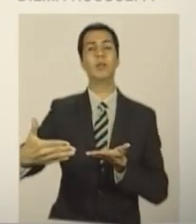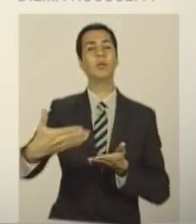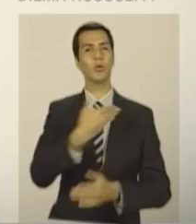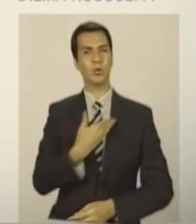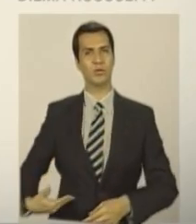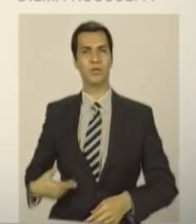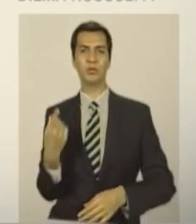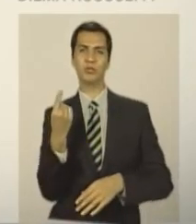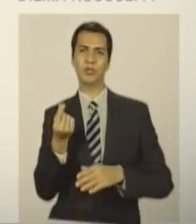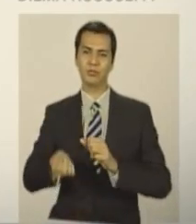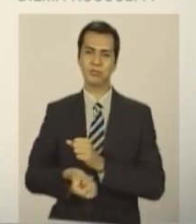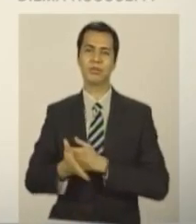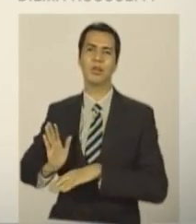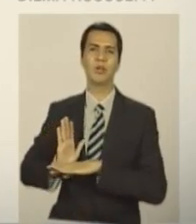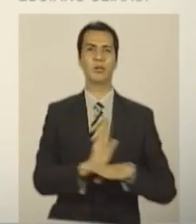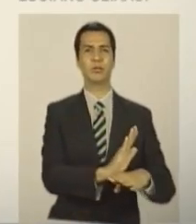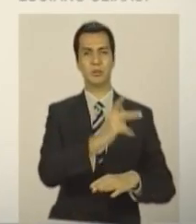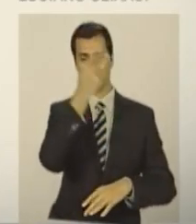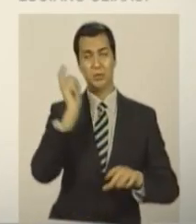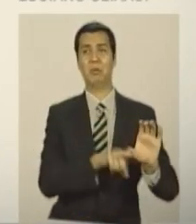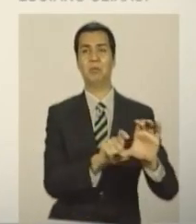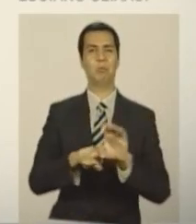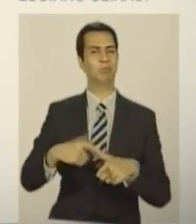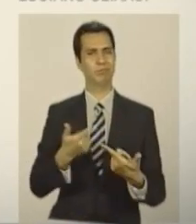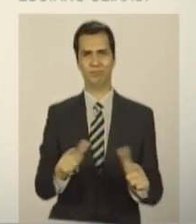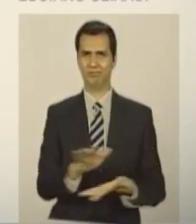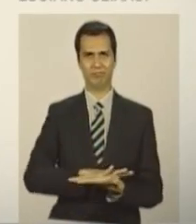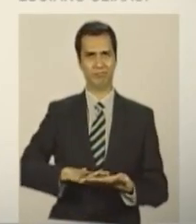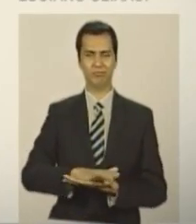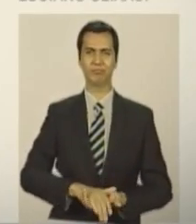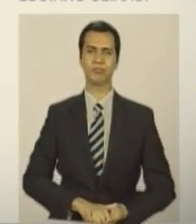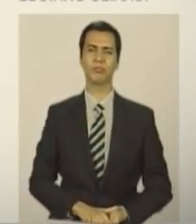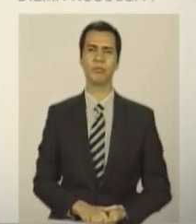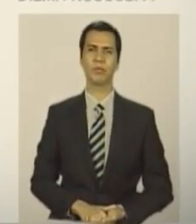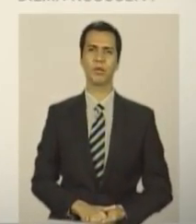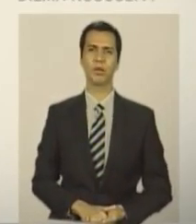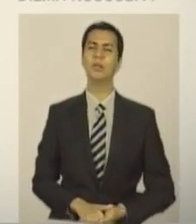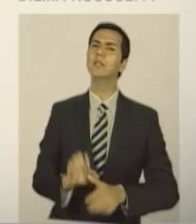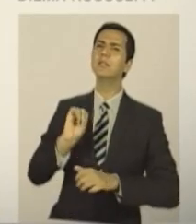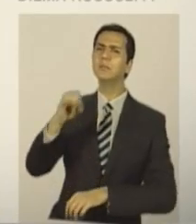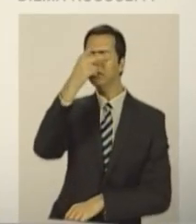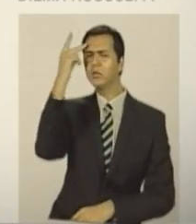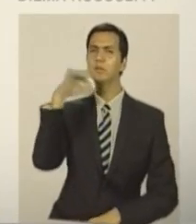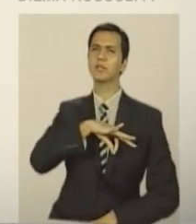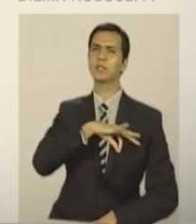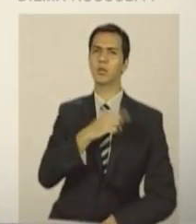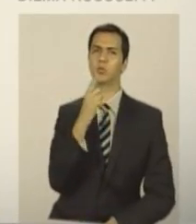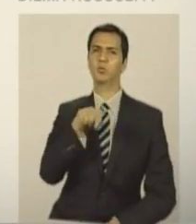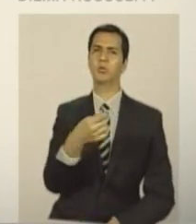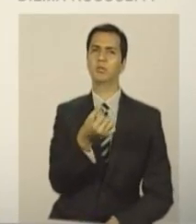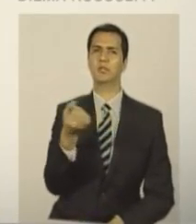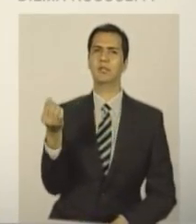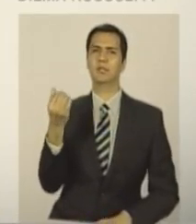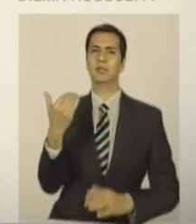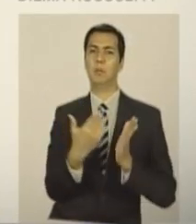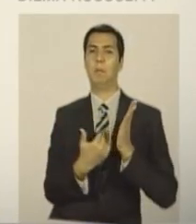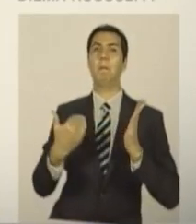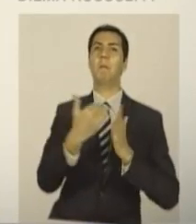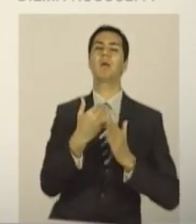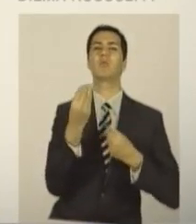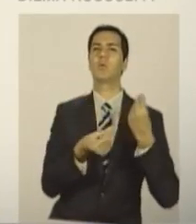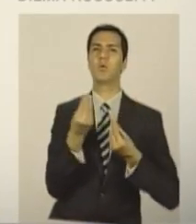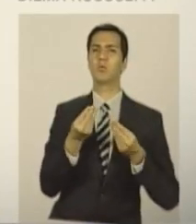do governo. Ninguém acumula dívida. E para quem ganha mais de 1600? Olha, Luciano, para aquelas famílias com renda até R$